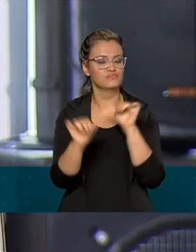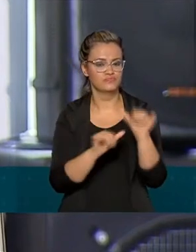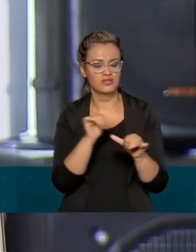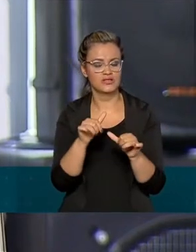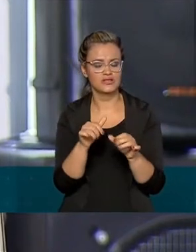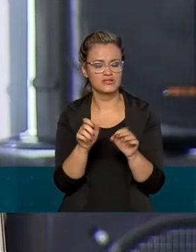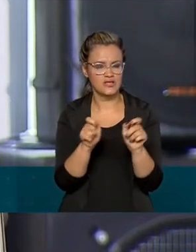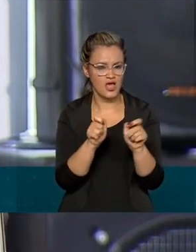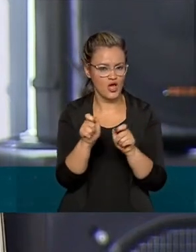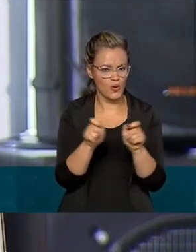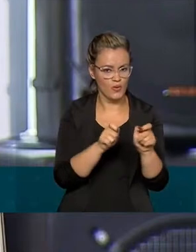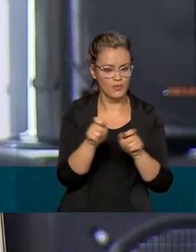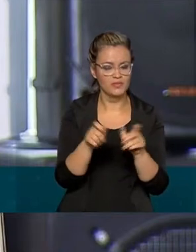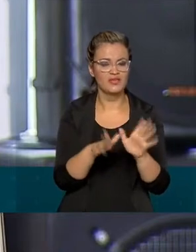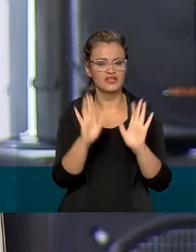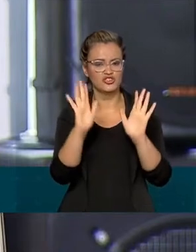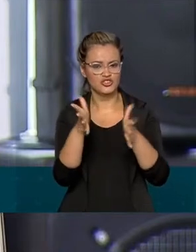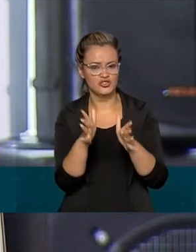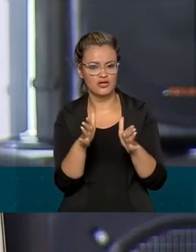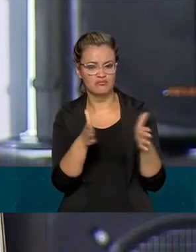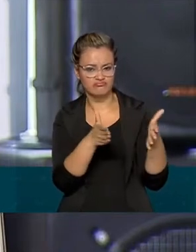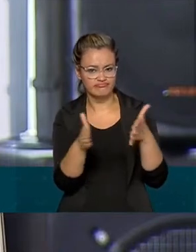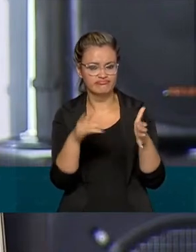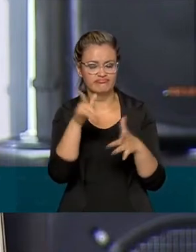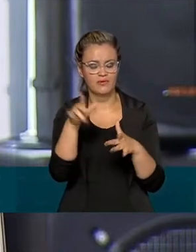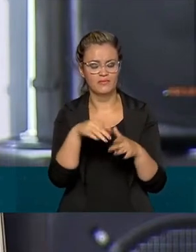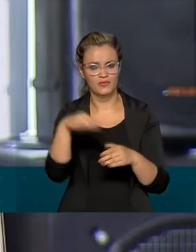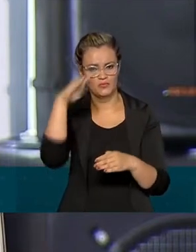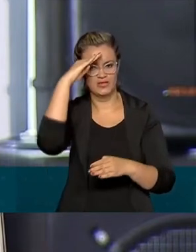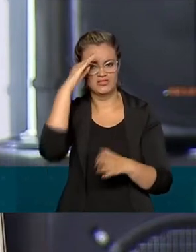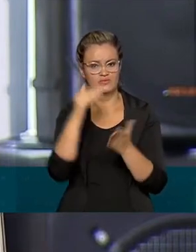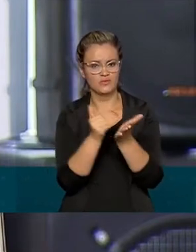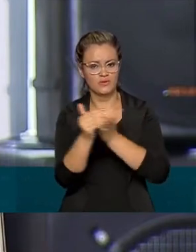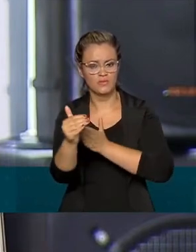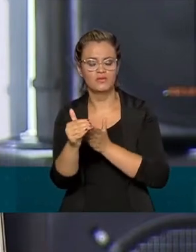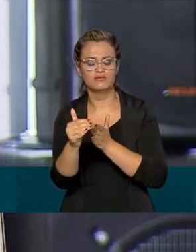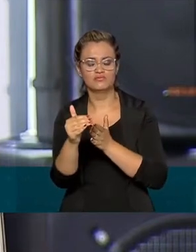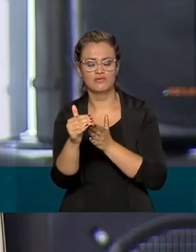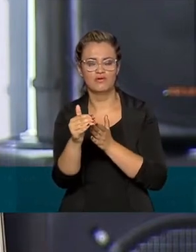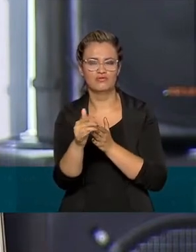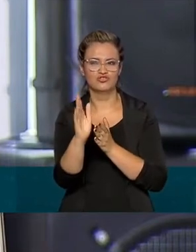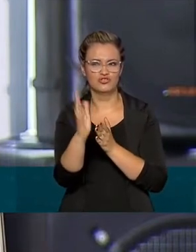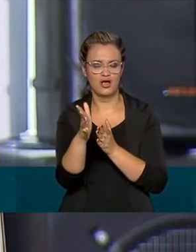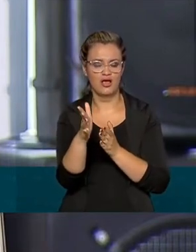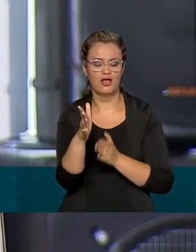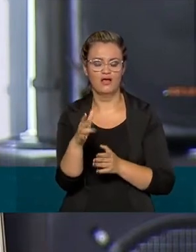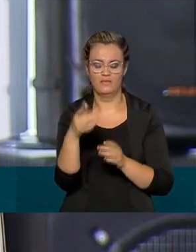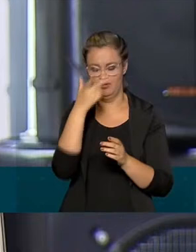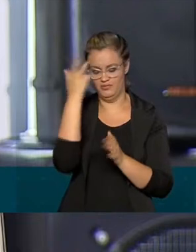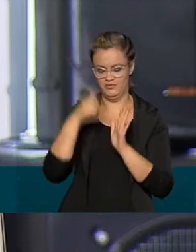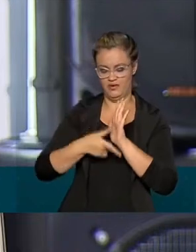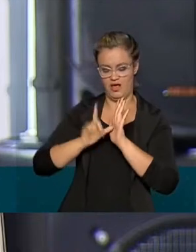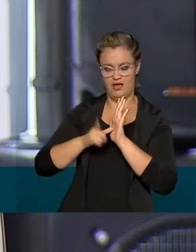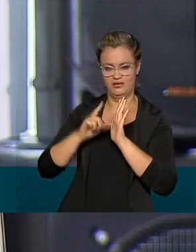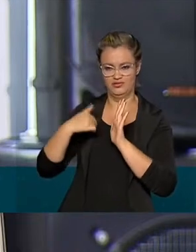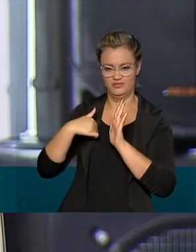e racionalização já em curso no Exército, iniciado e conduzido por meus